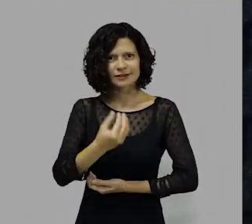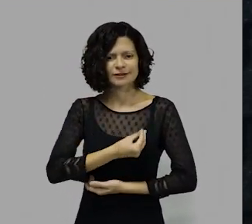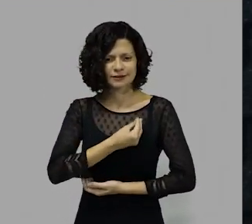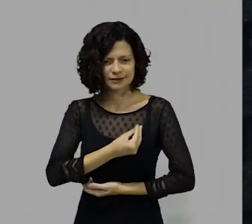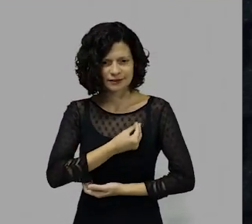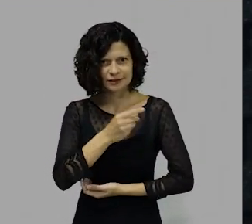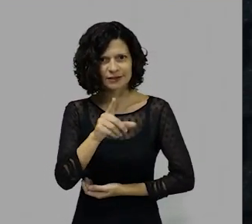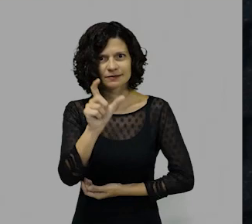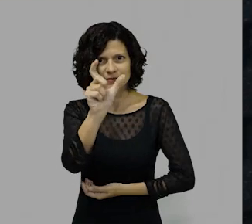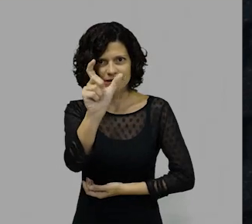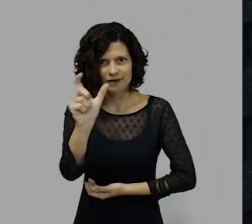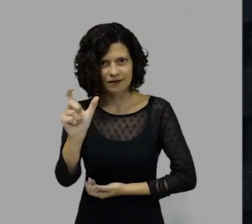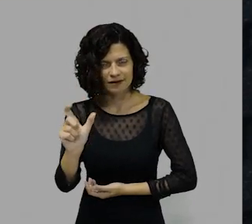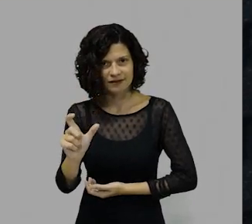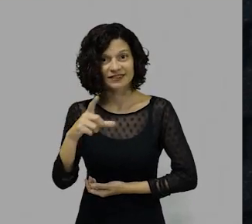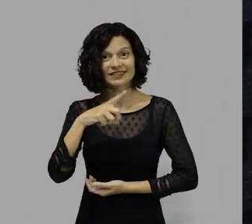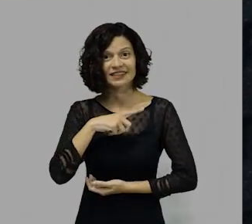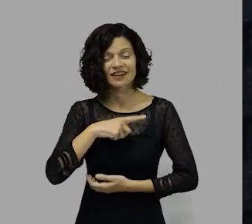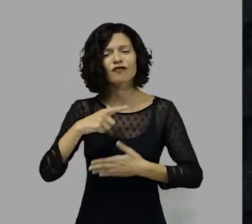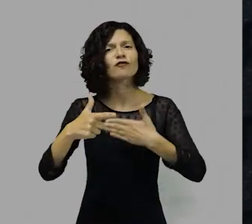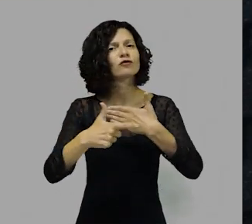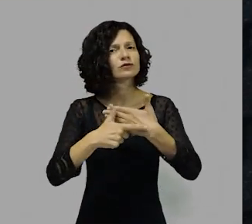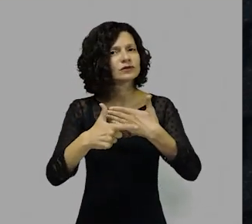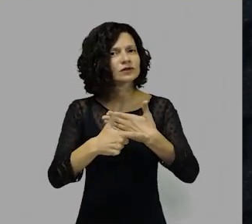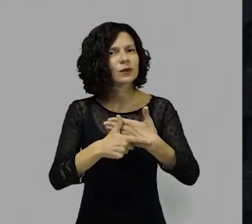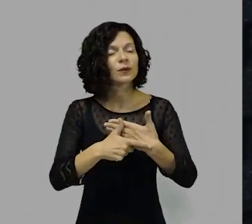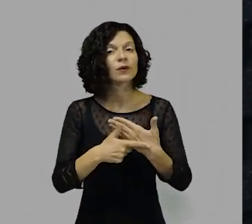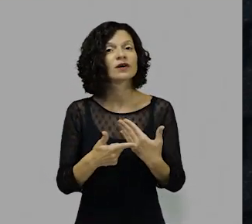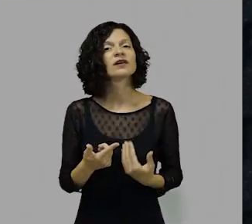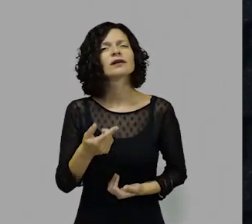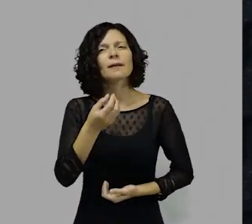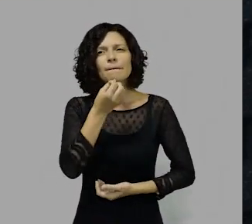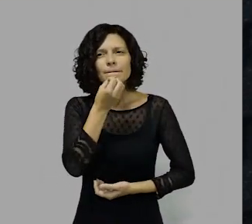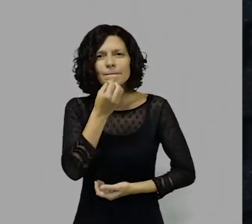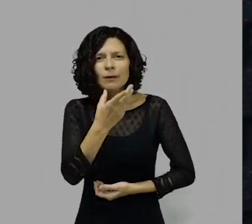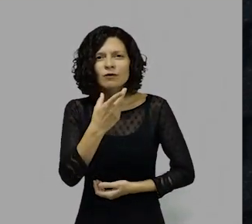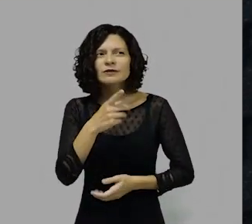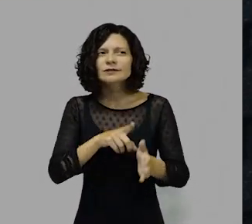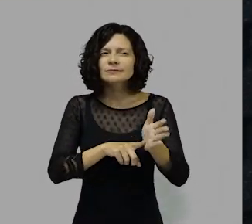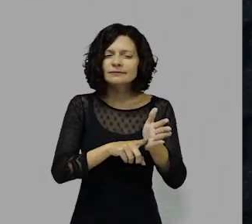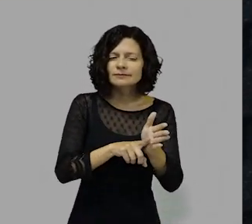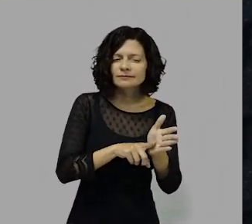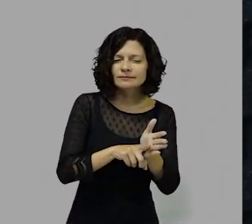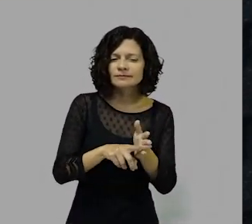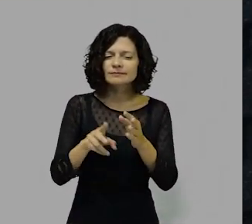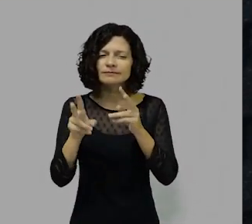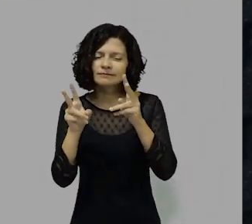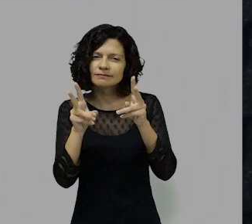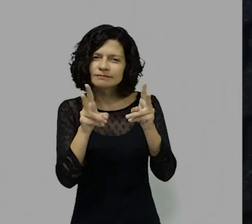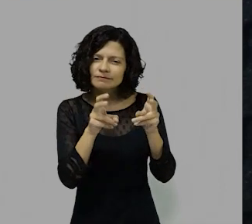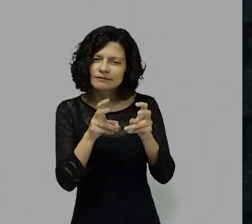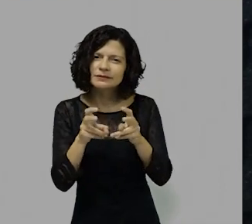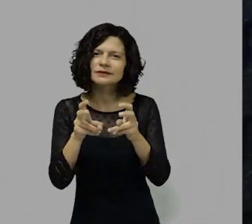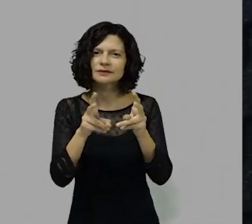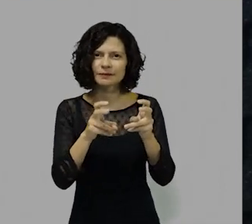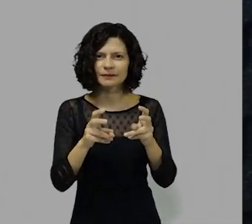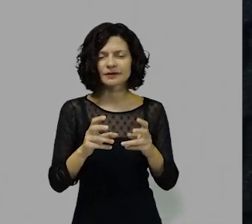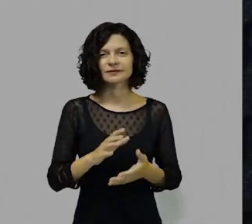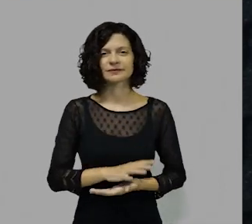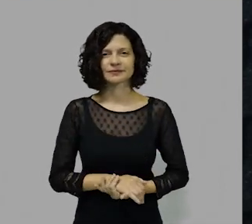essas palavras, que elas desempenham essas funções e que vale a pena você ir atrás e ir se familiarizando com elas, tá bom?